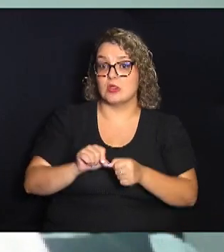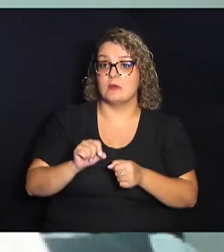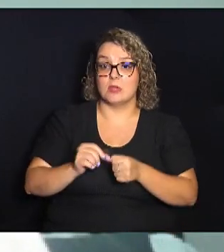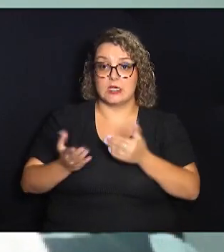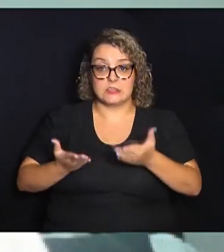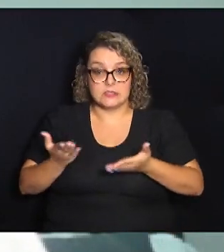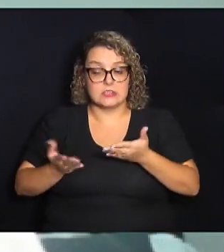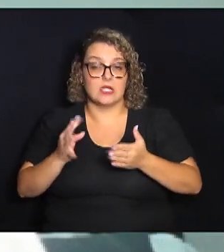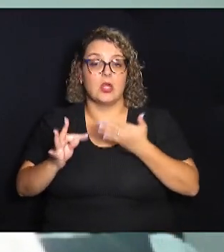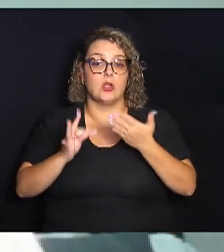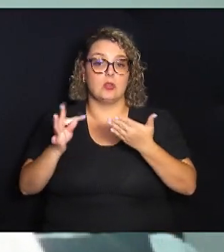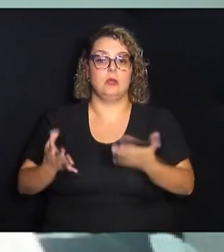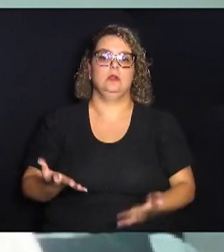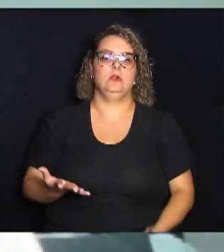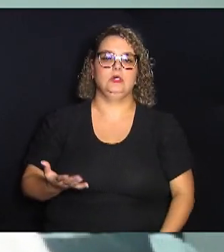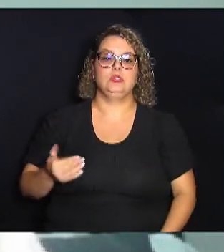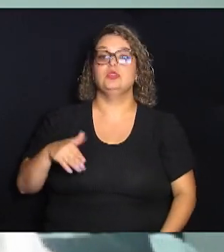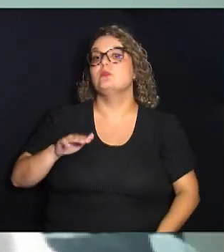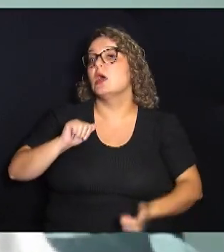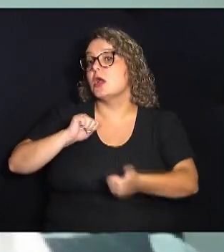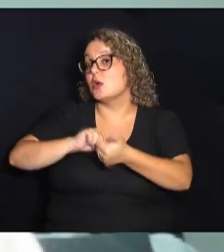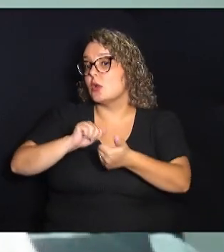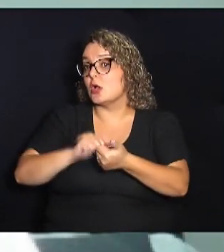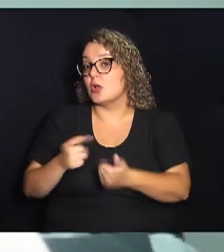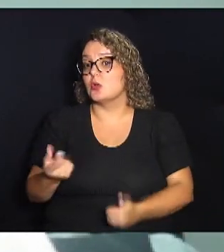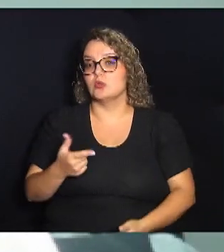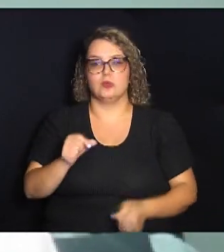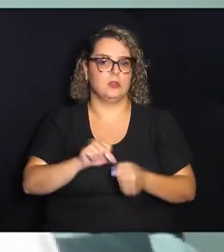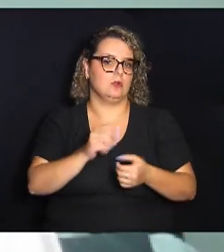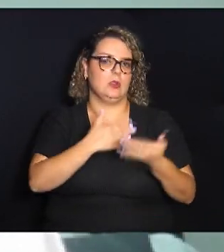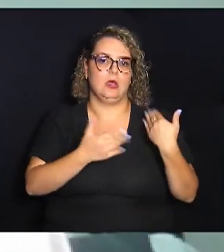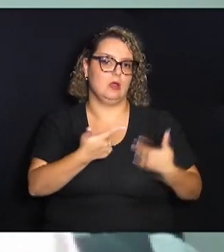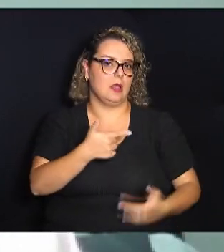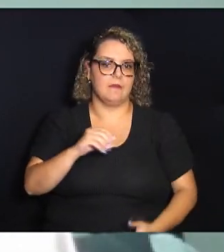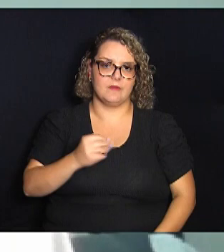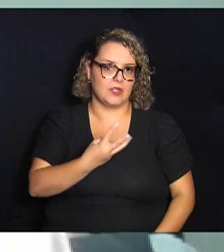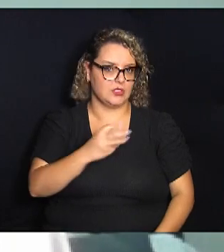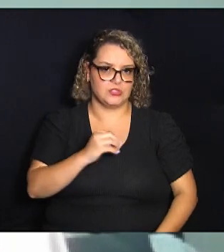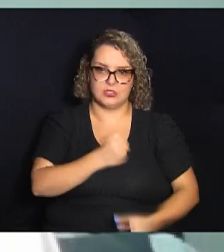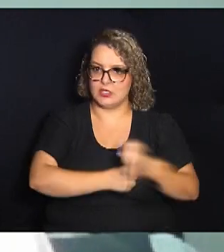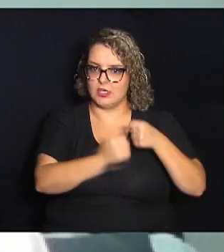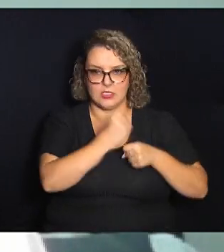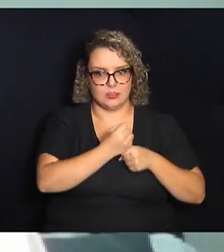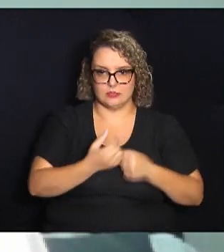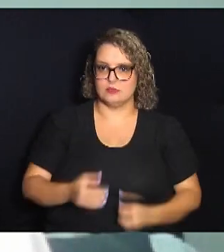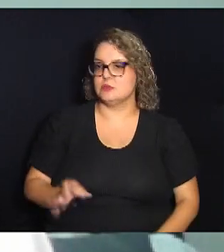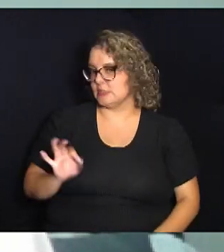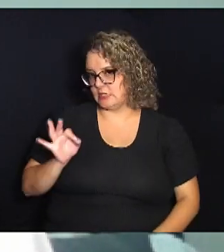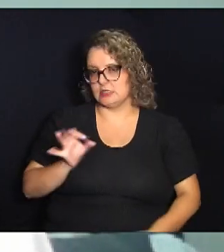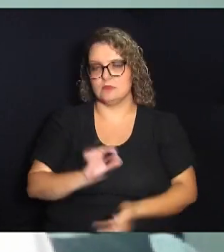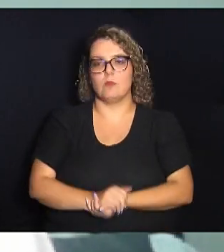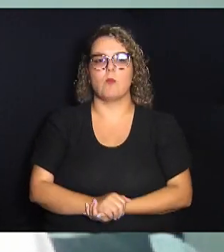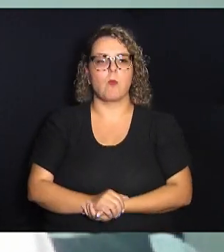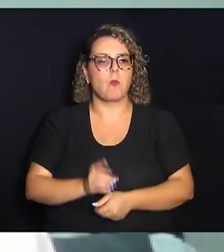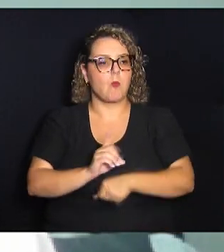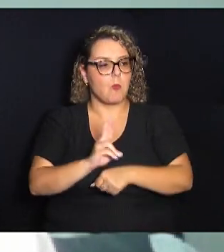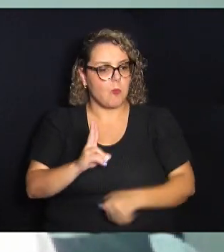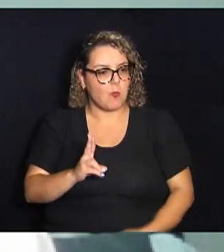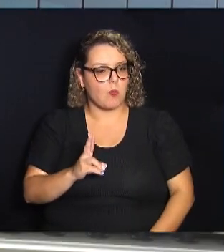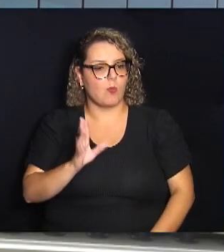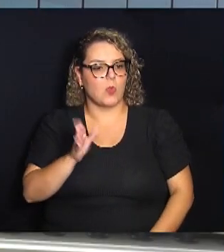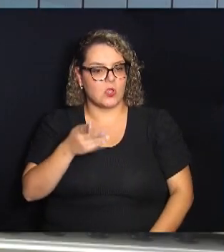terapias de muito mais qualidade do que a gente fazia há 20, 30 anos atrás, sem dúvida nenhuma. Doutor, já que o senhor